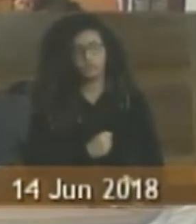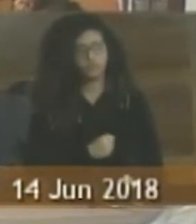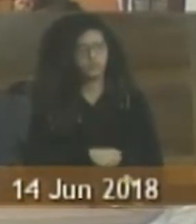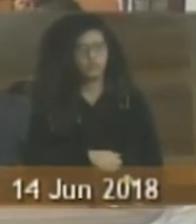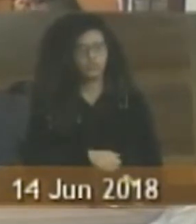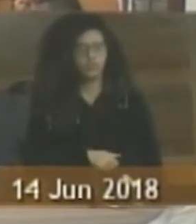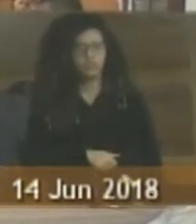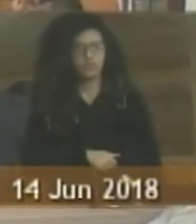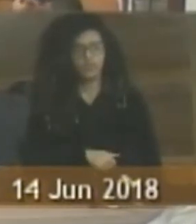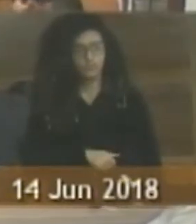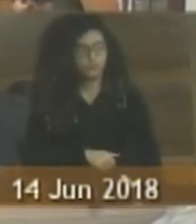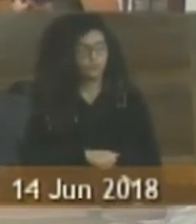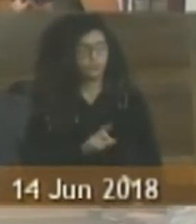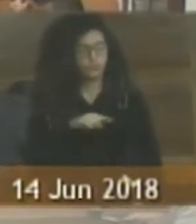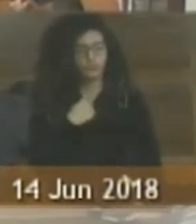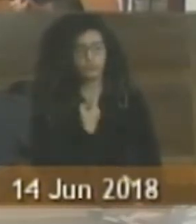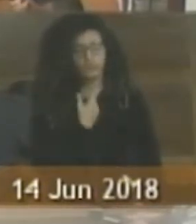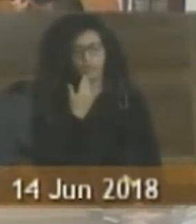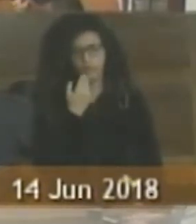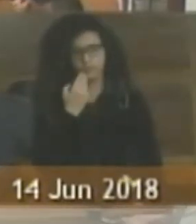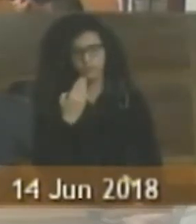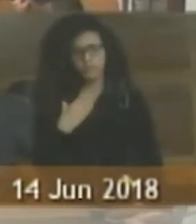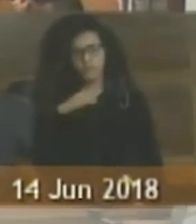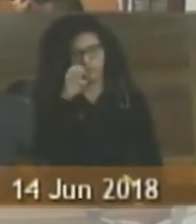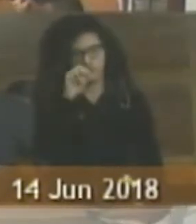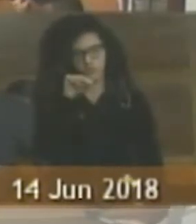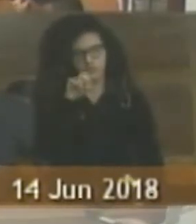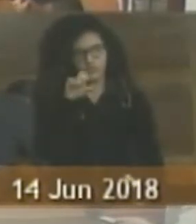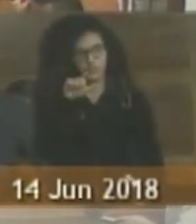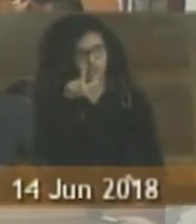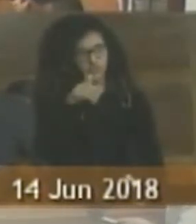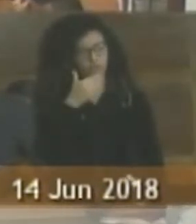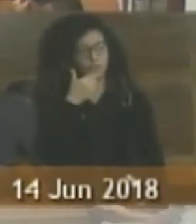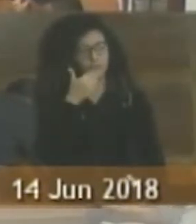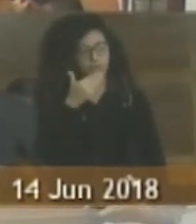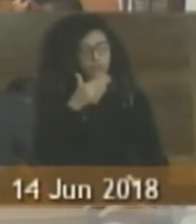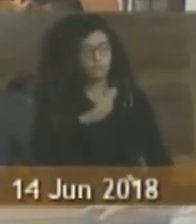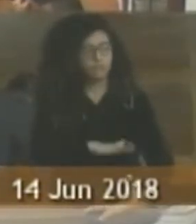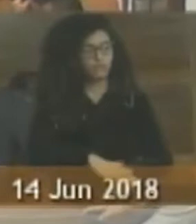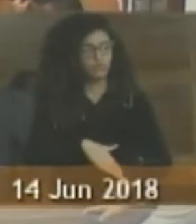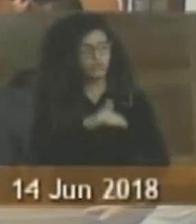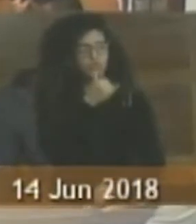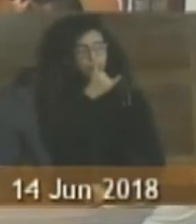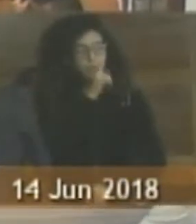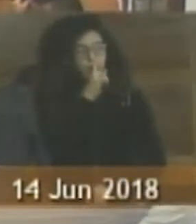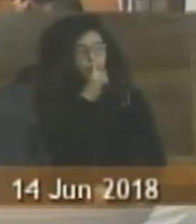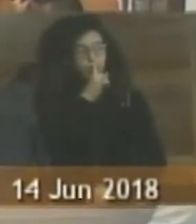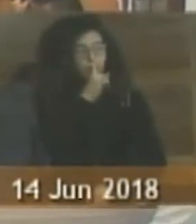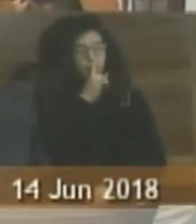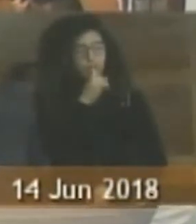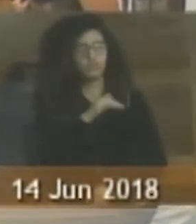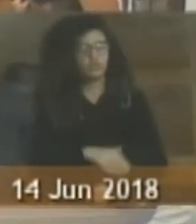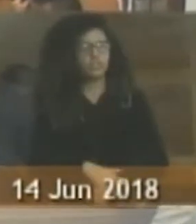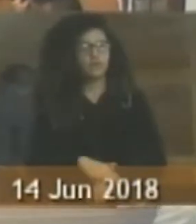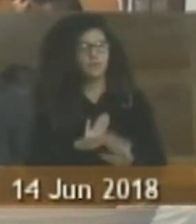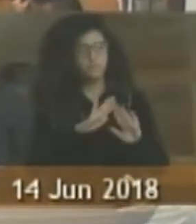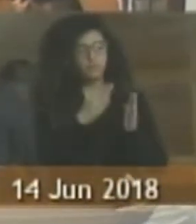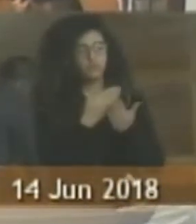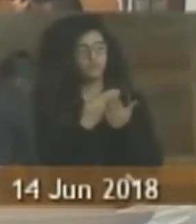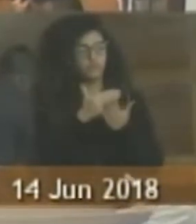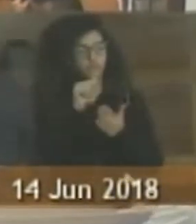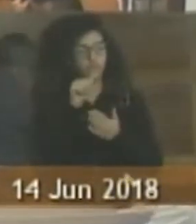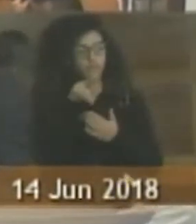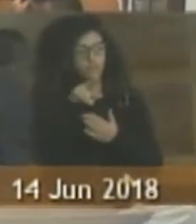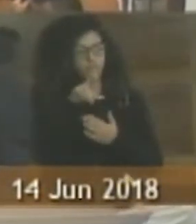262/2017, onde a gente faz esse requerimento à ENEL pedindo esse aumento de capacidade de carga lá para o Colégio Aurea